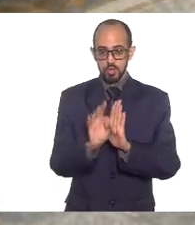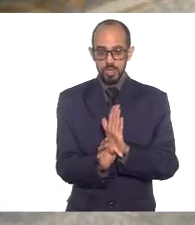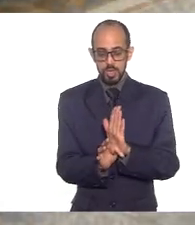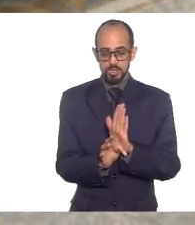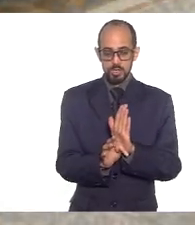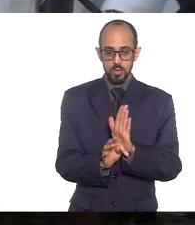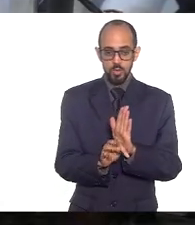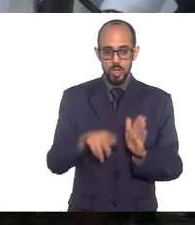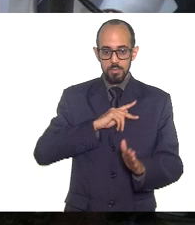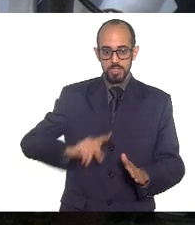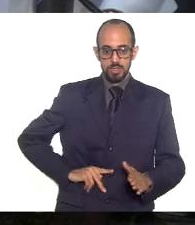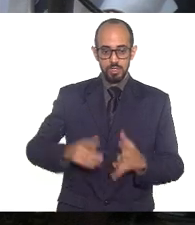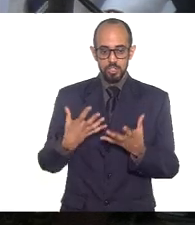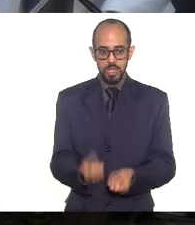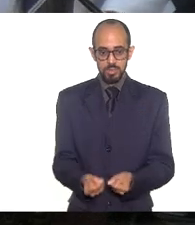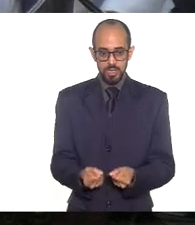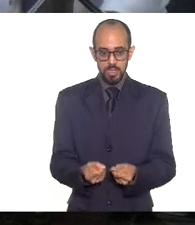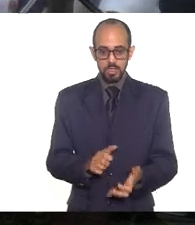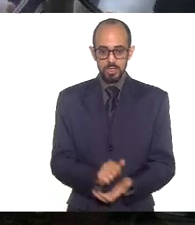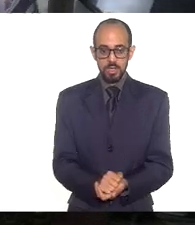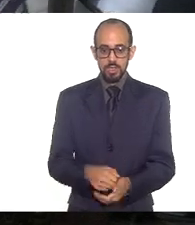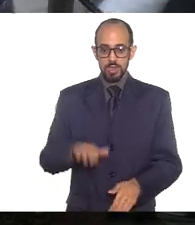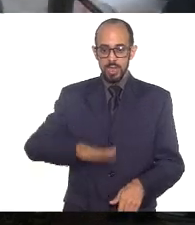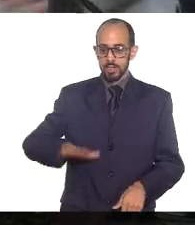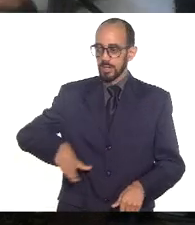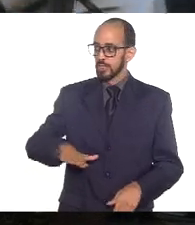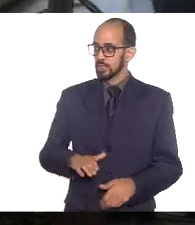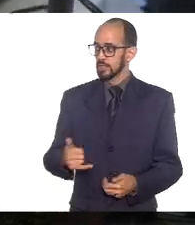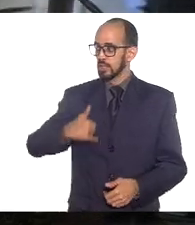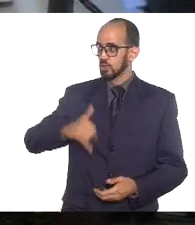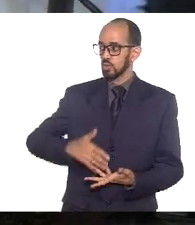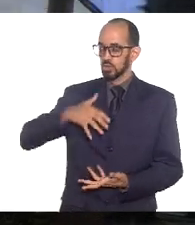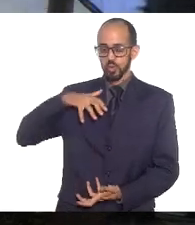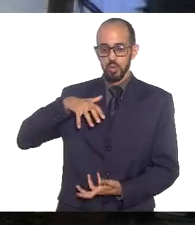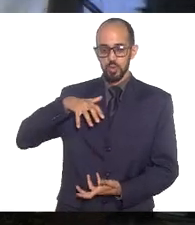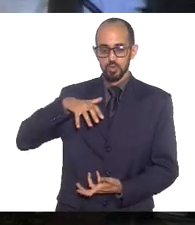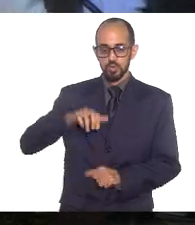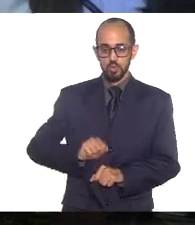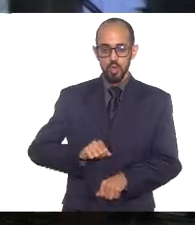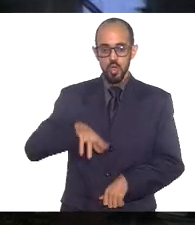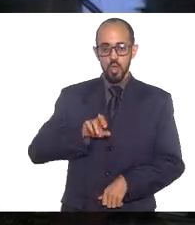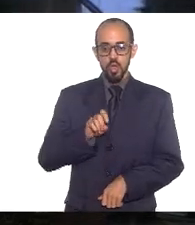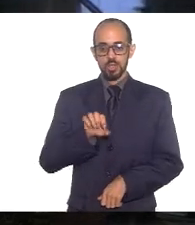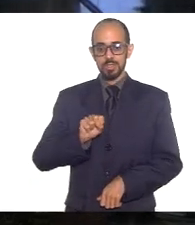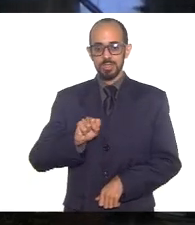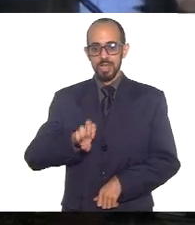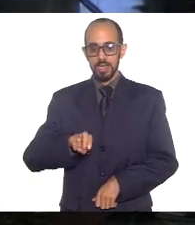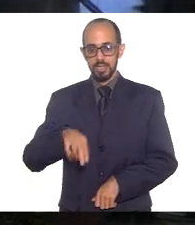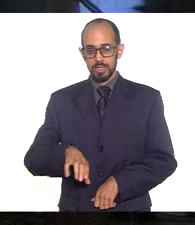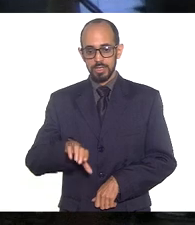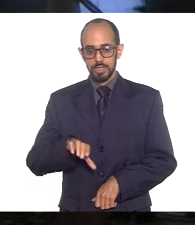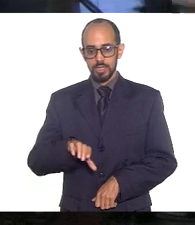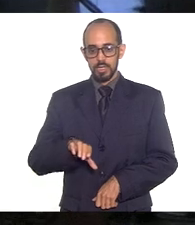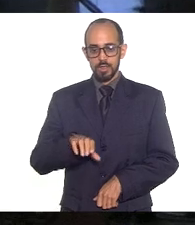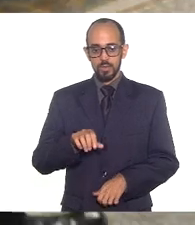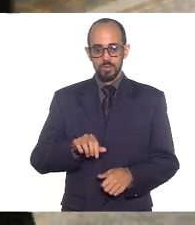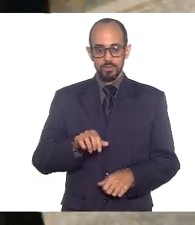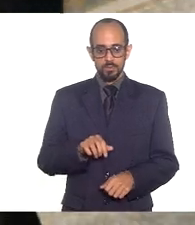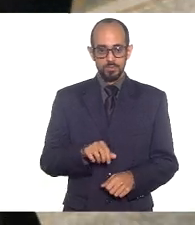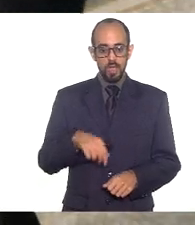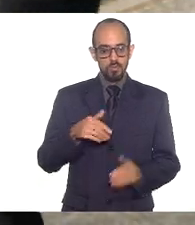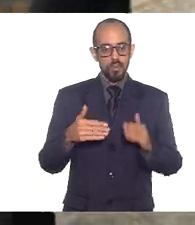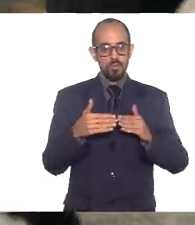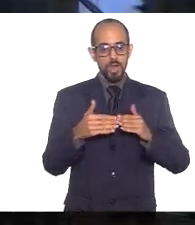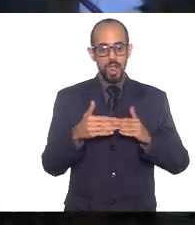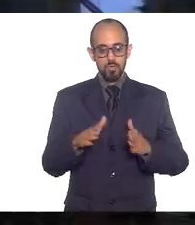que a presidência de férias pela comissão de assuntos da criança do Adolescente do Idoso deputada Rosane Félix o parecer